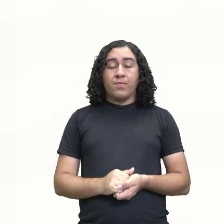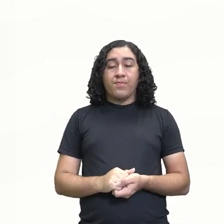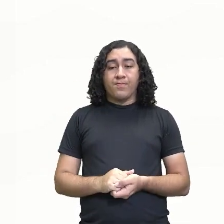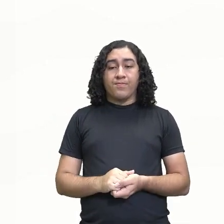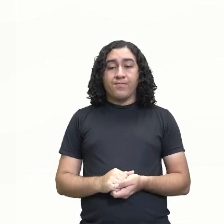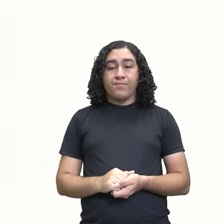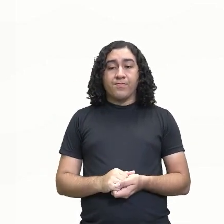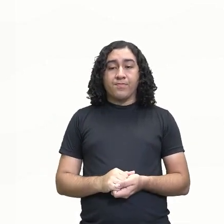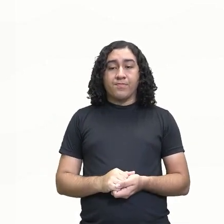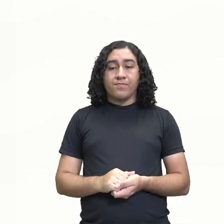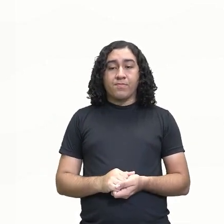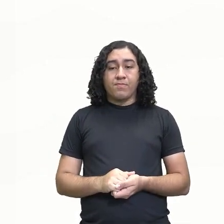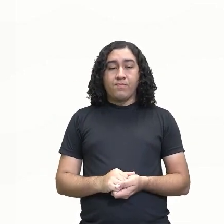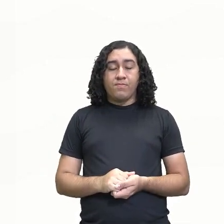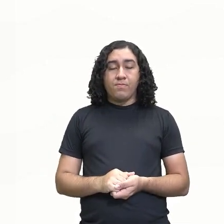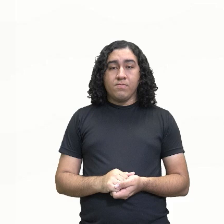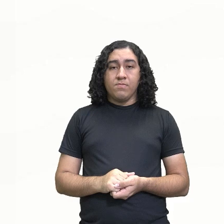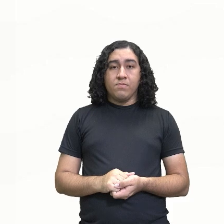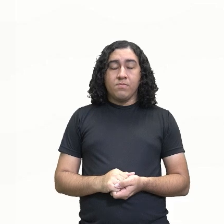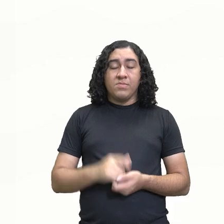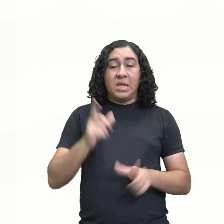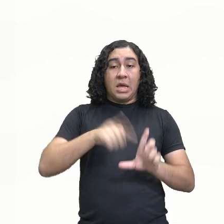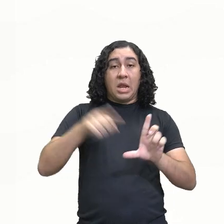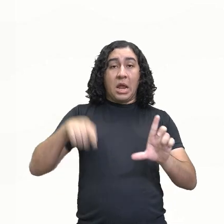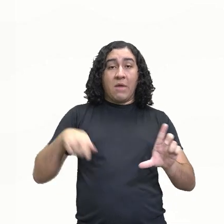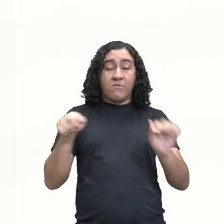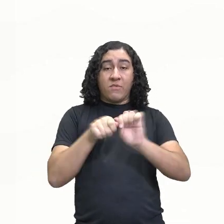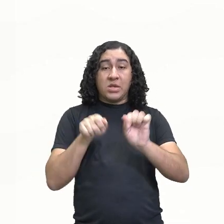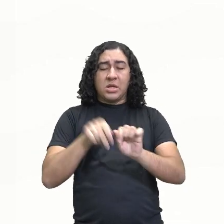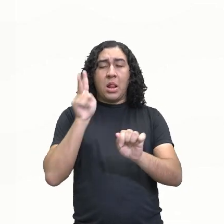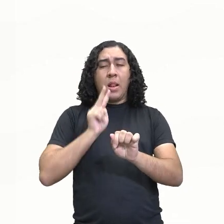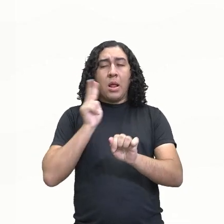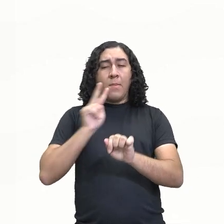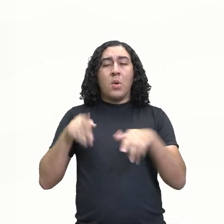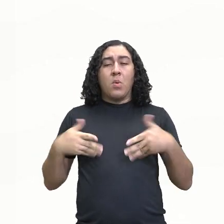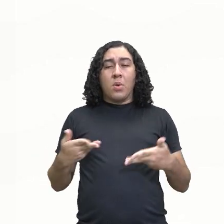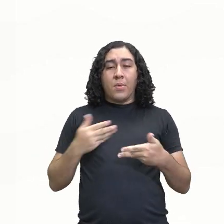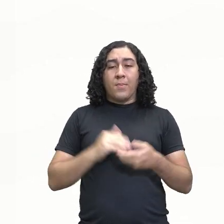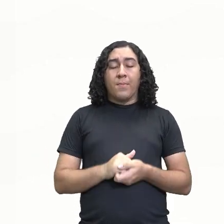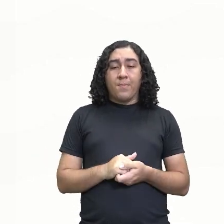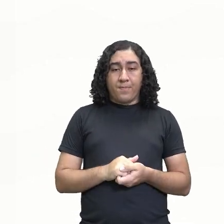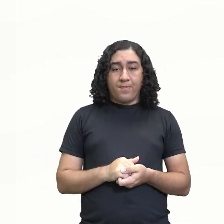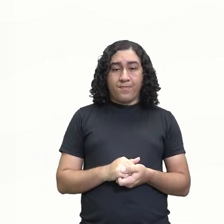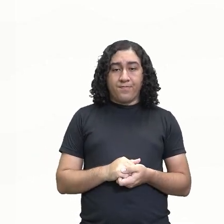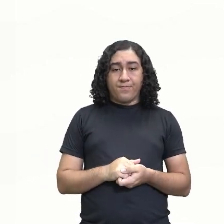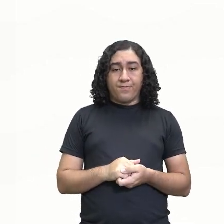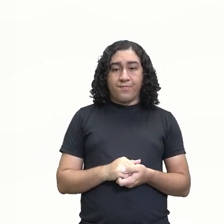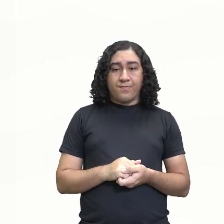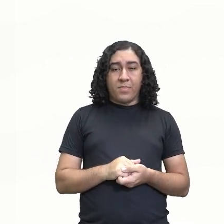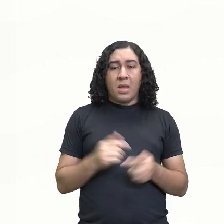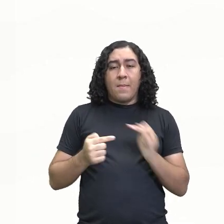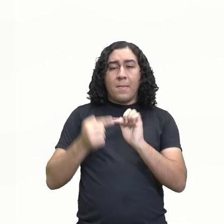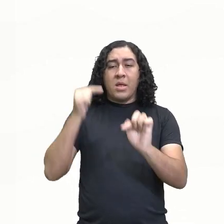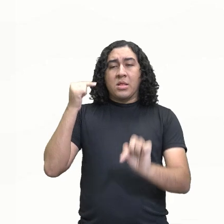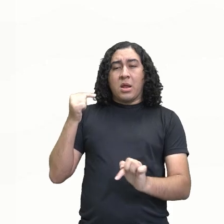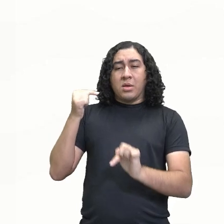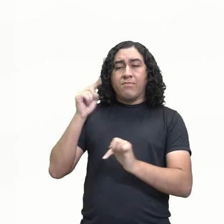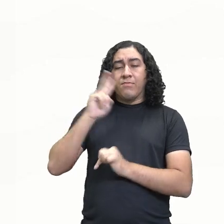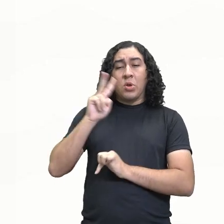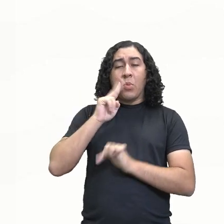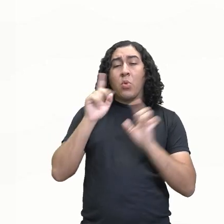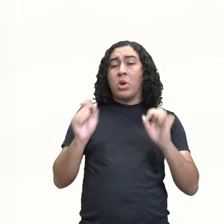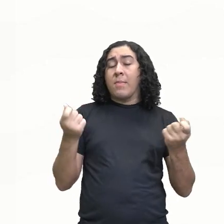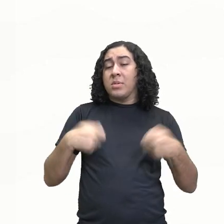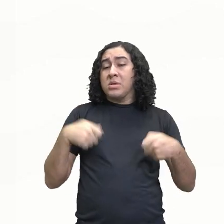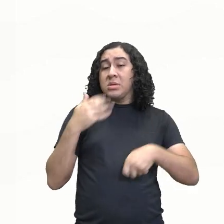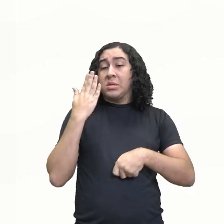Tudo bem? Para a construção do gráfico, o que é que vale a pena relembrar? Isso eu falei para vocês um pouquinho lá atrás. O que é que tem que